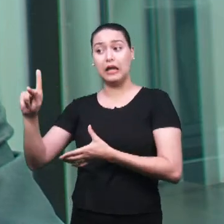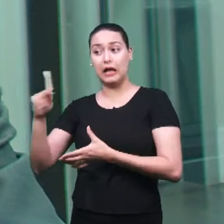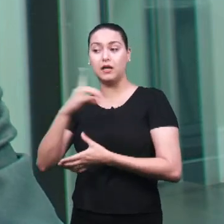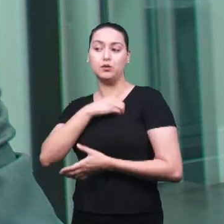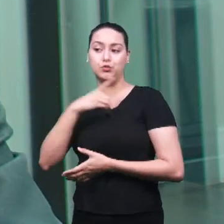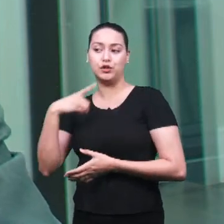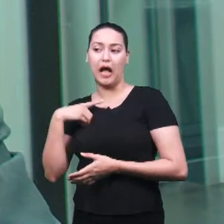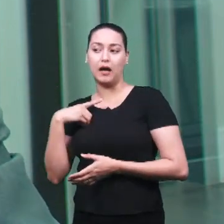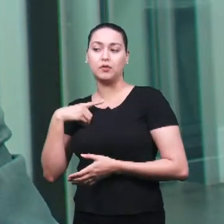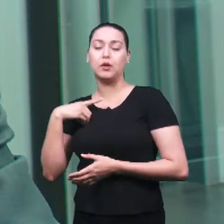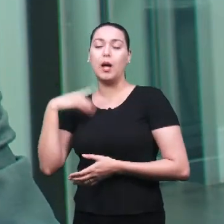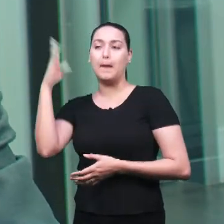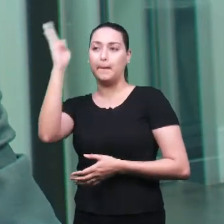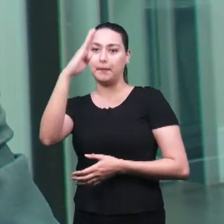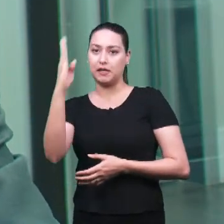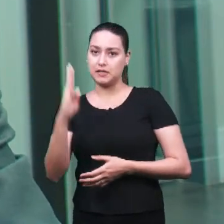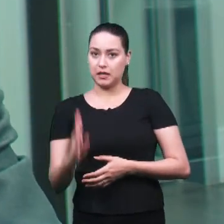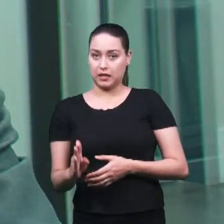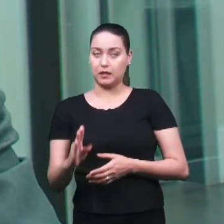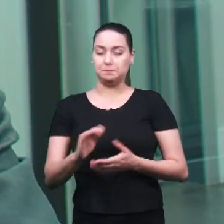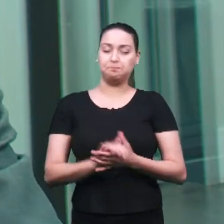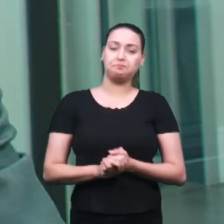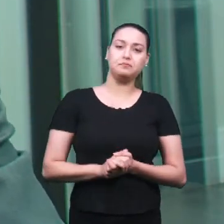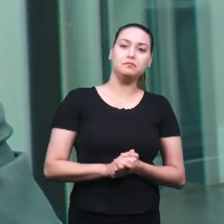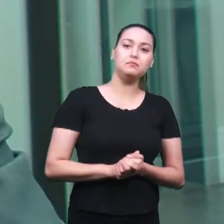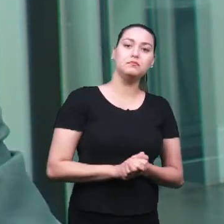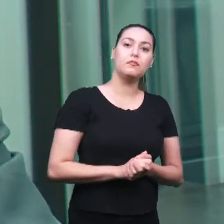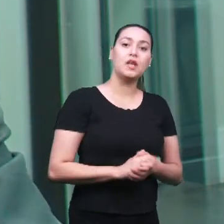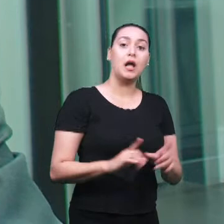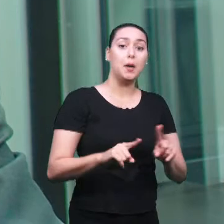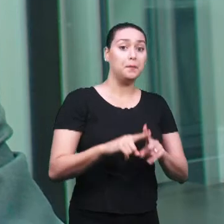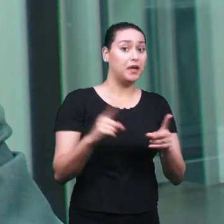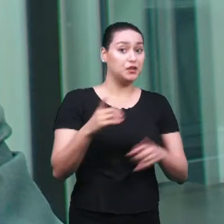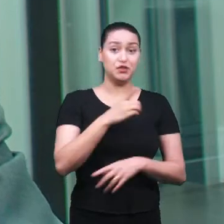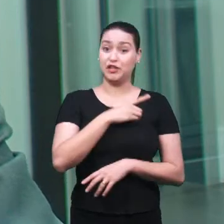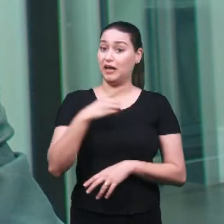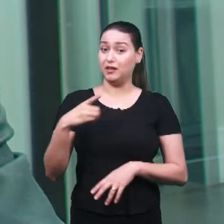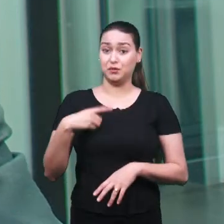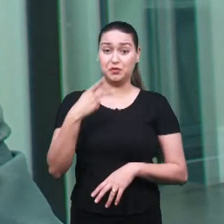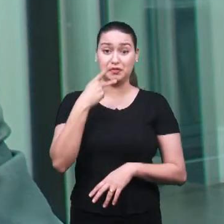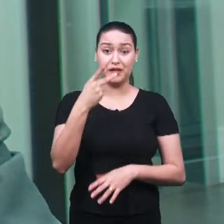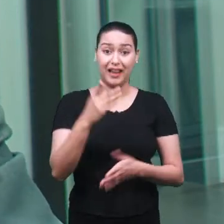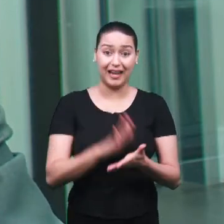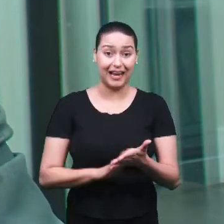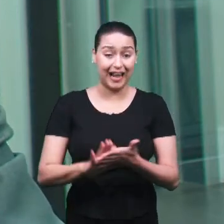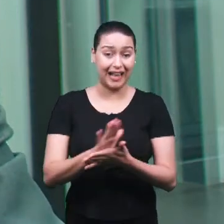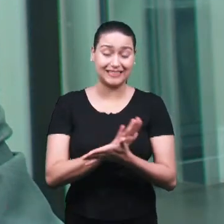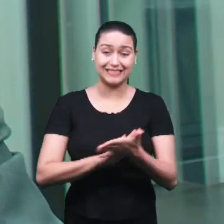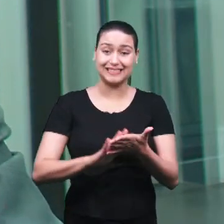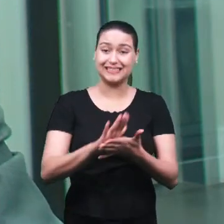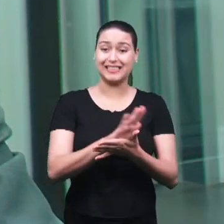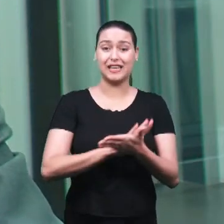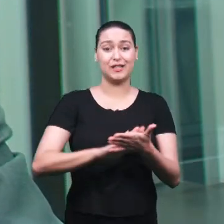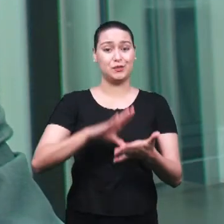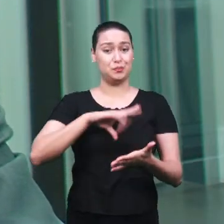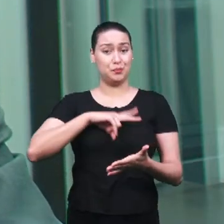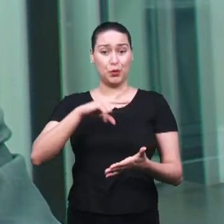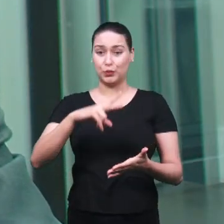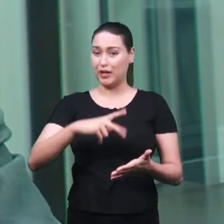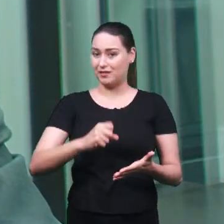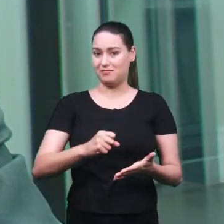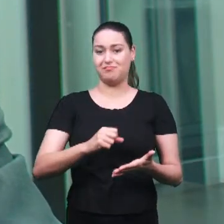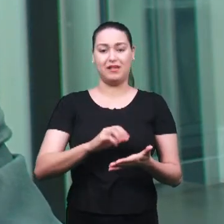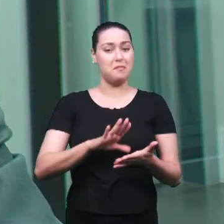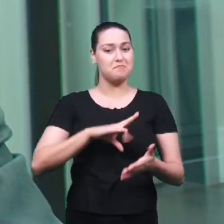alemães. Então, nós temos diáconos que não falam português, irmãos que não falam português. Então essa igreja de Monheim é uma igreja que tem